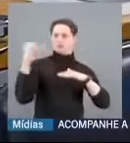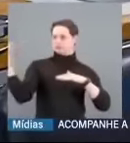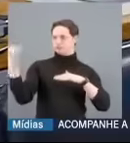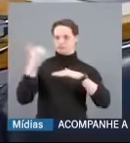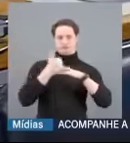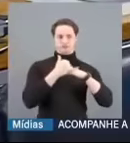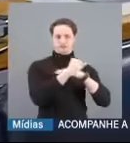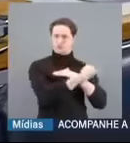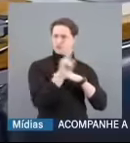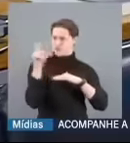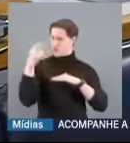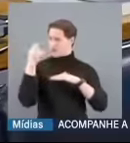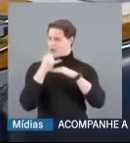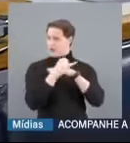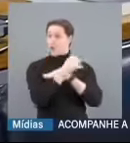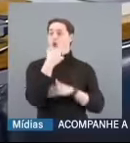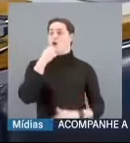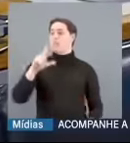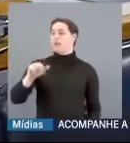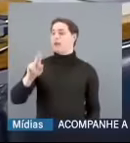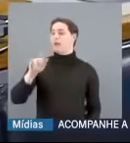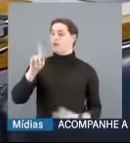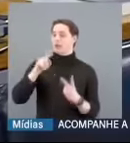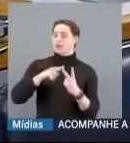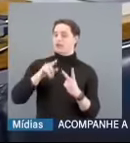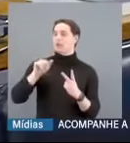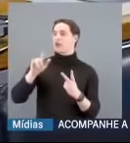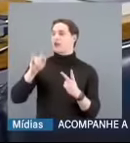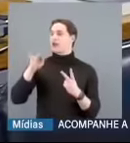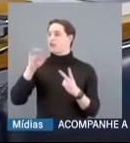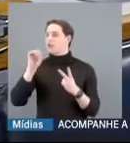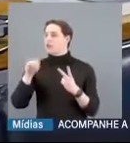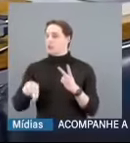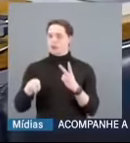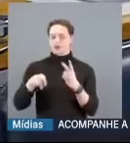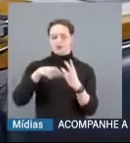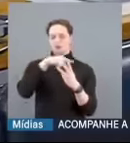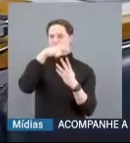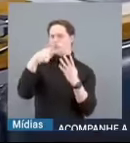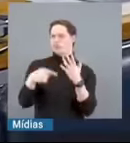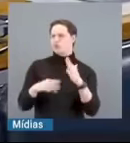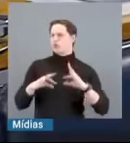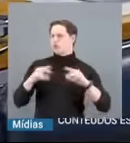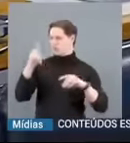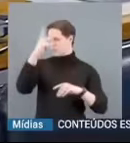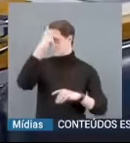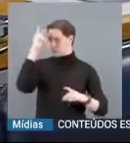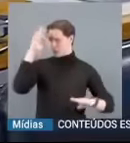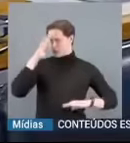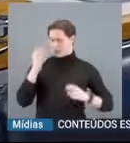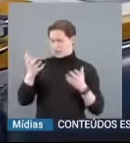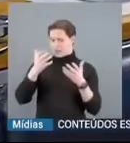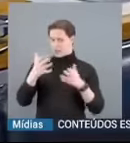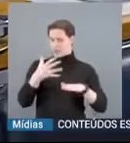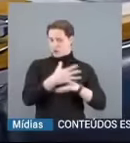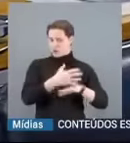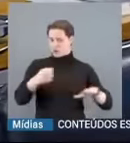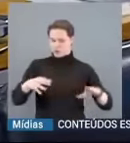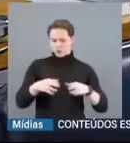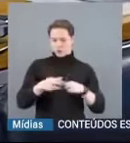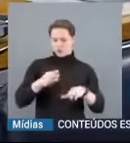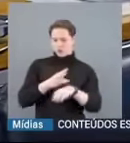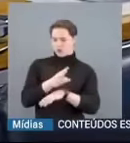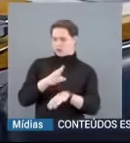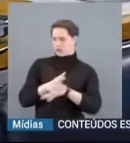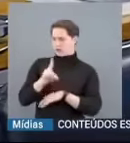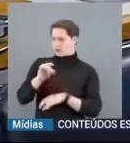mensagens. O senhor passou os recados do senhor Lawande, do senhor Ailton Barros e de todos os militares que queriam o golpe do grupo do WhatsApp DOS